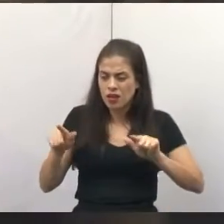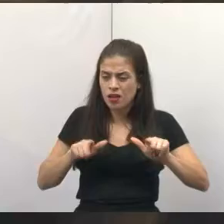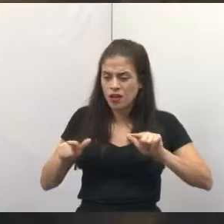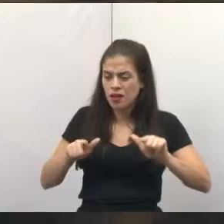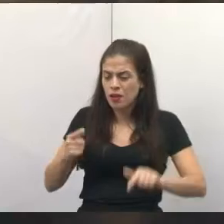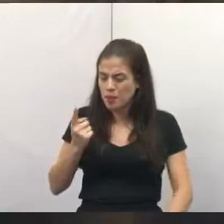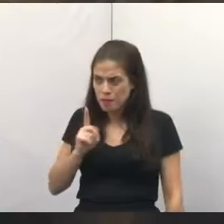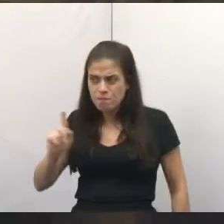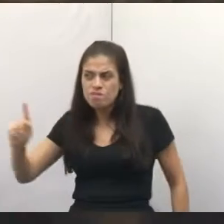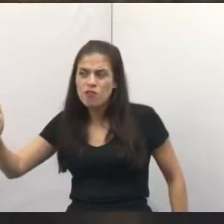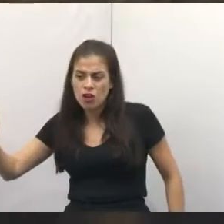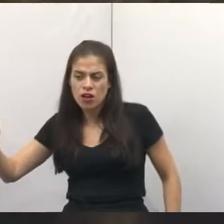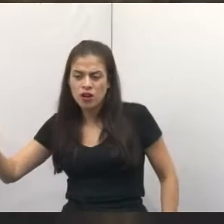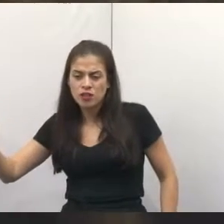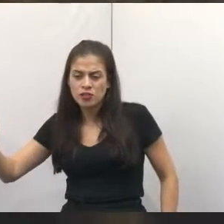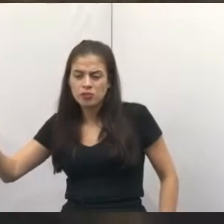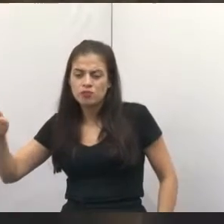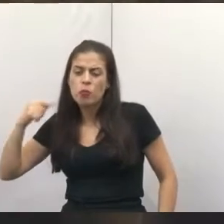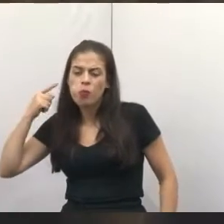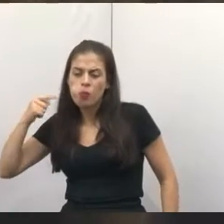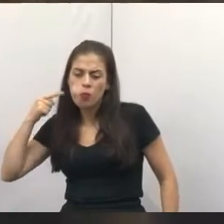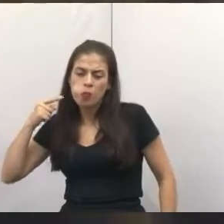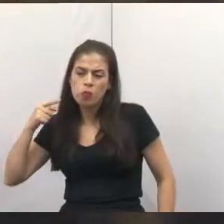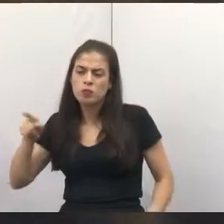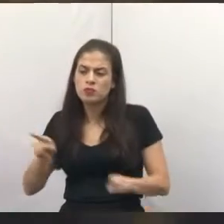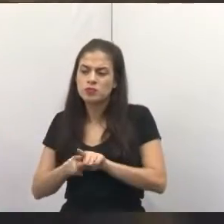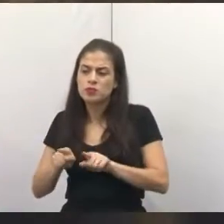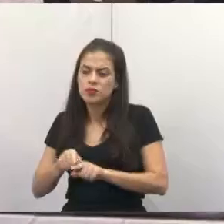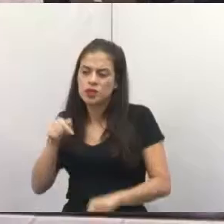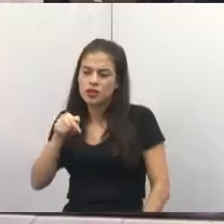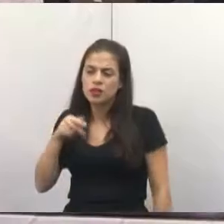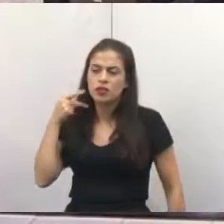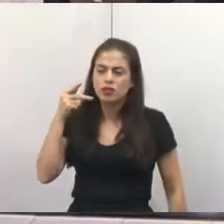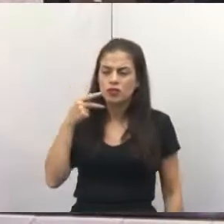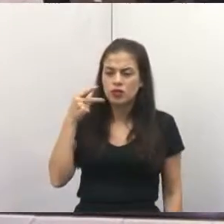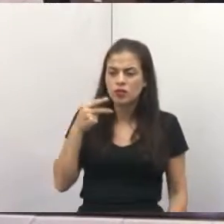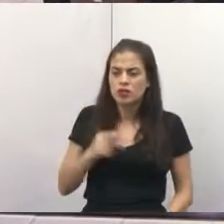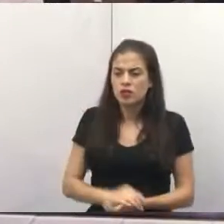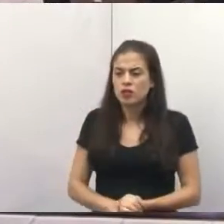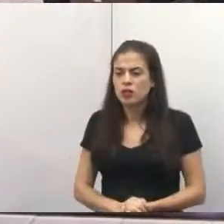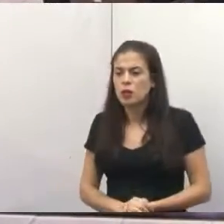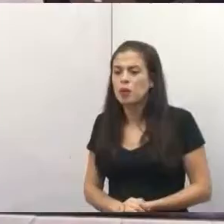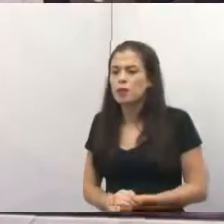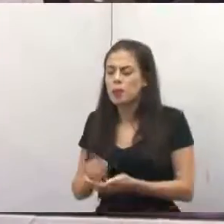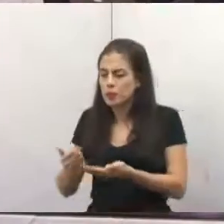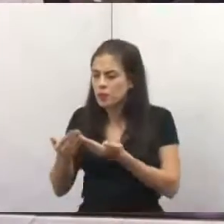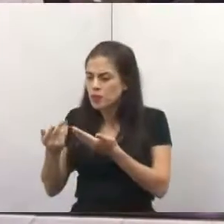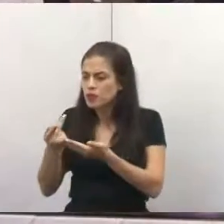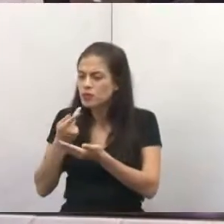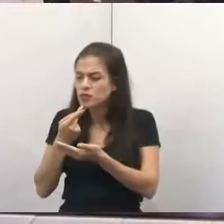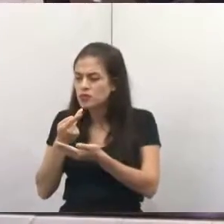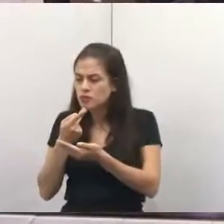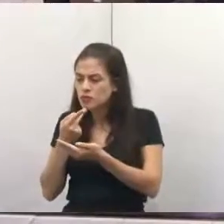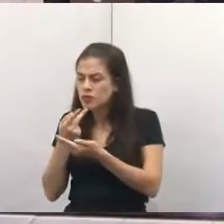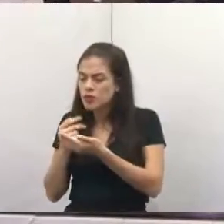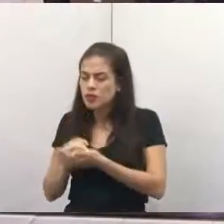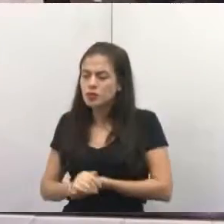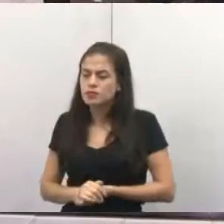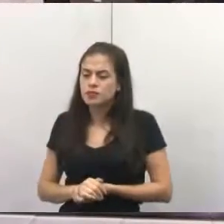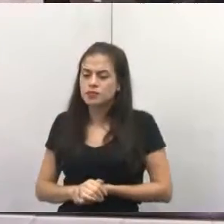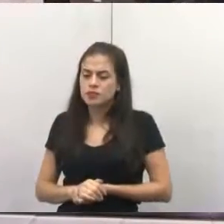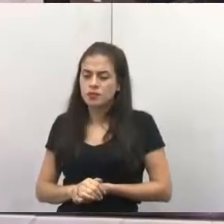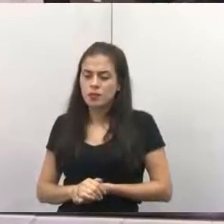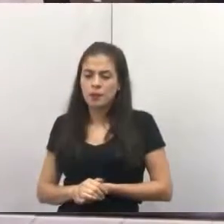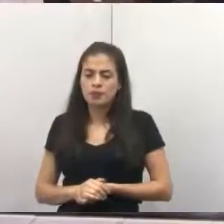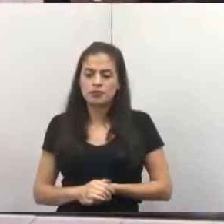4 vezes menos pessoas do que eu nessa Câmara Municipal. Pois não, vereador Nani? Estava falando?